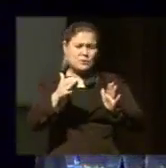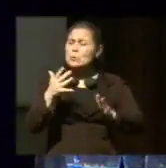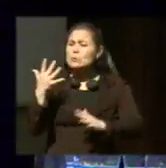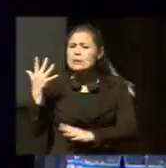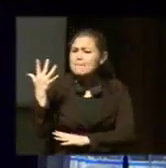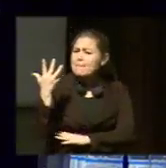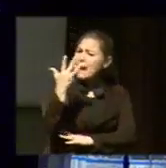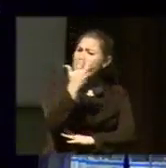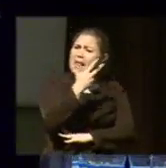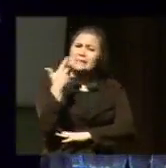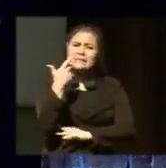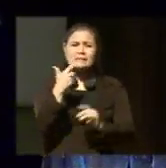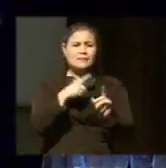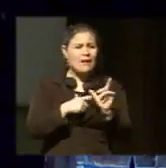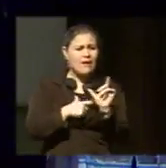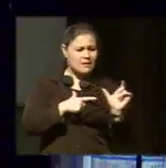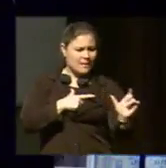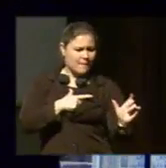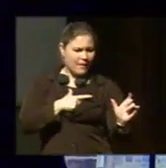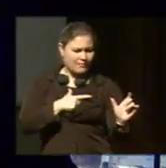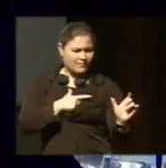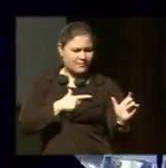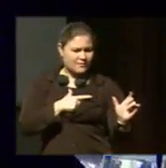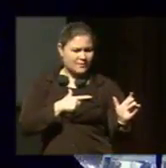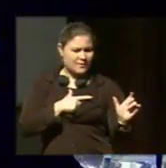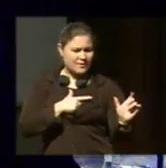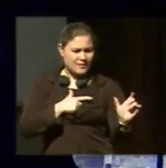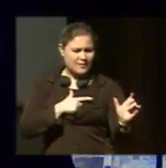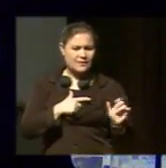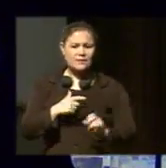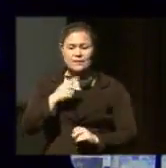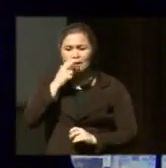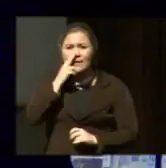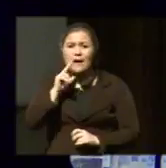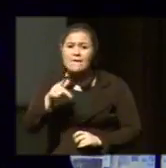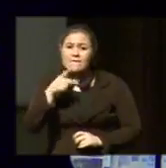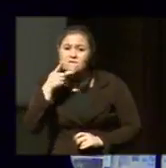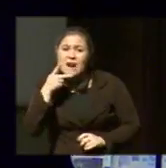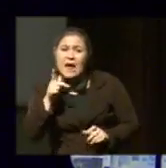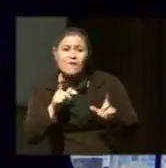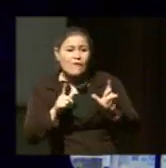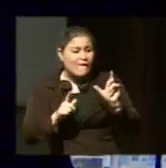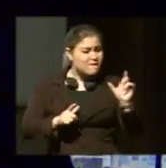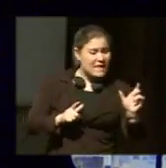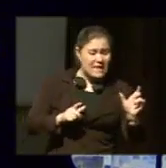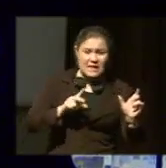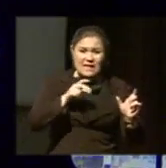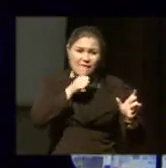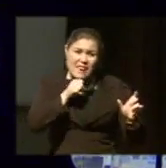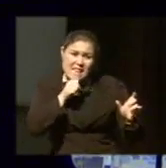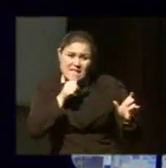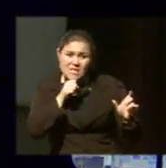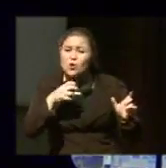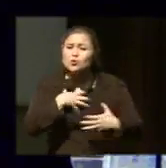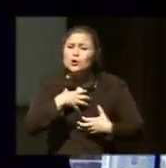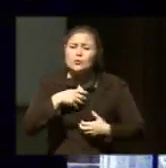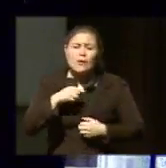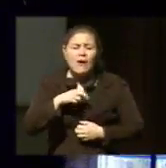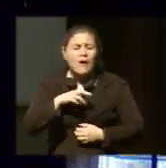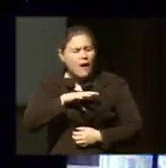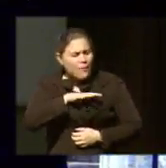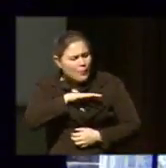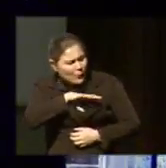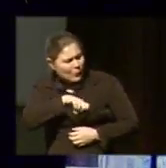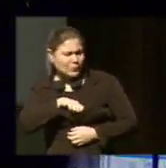que tem essa palavra, né? Que é falar da velhice de um jeito muito amoroso, de um jeito muito